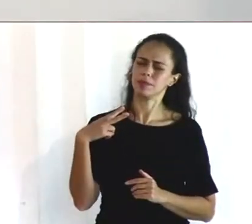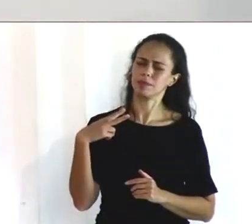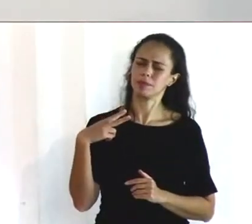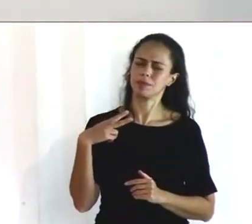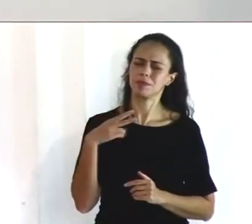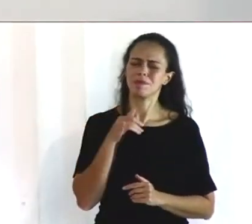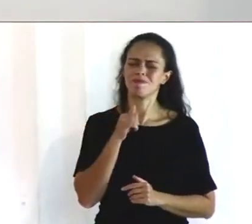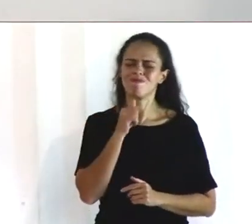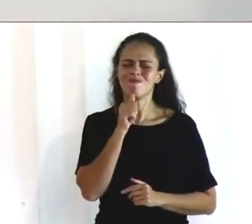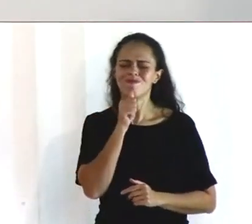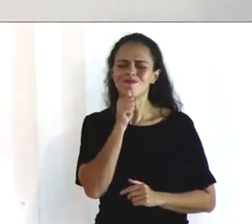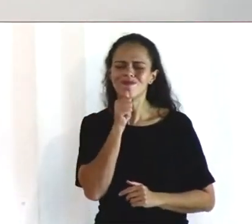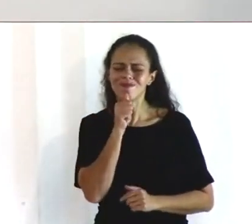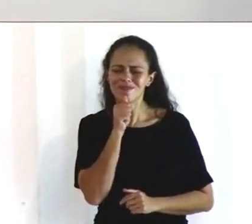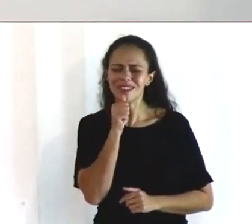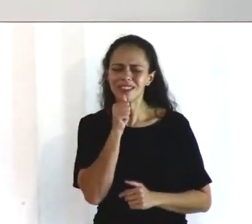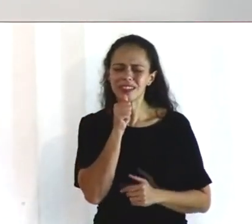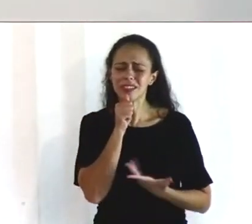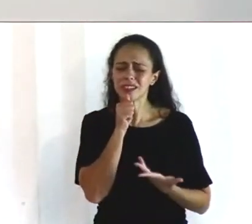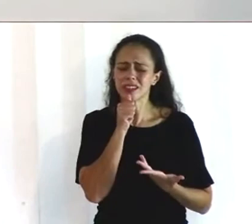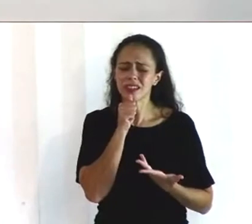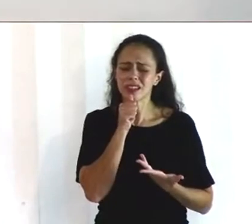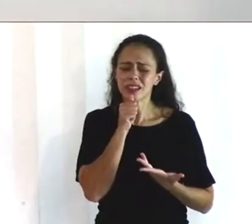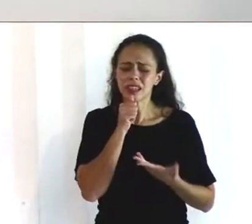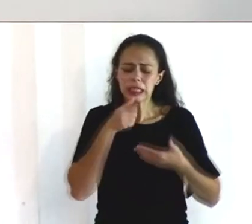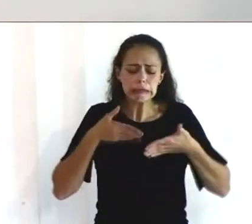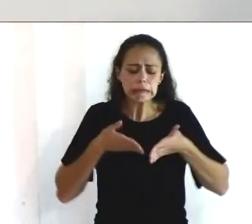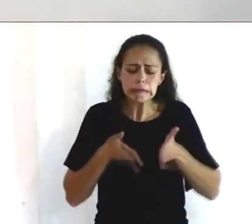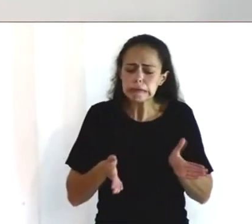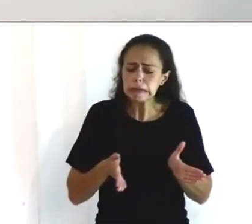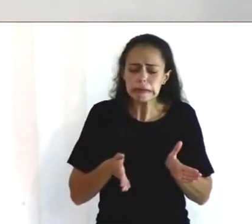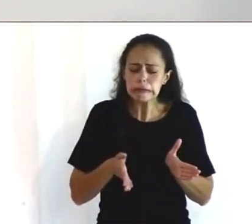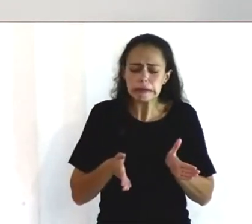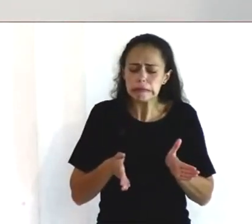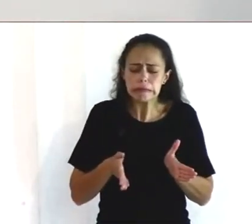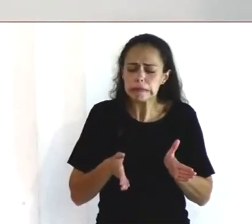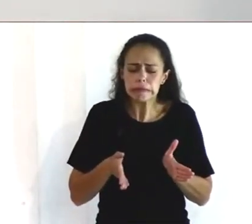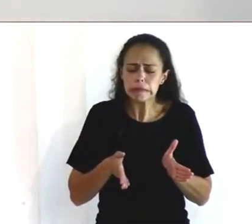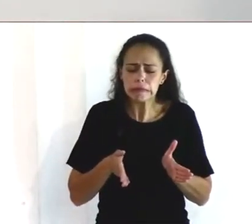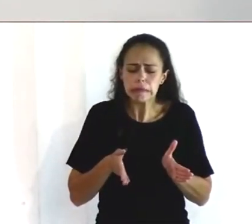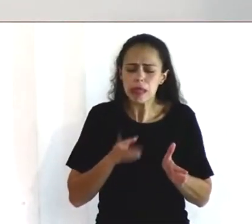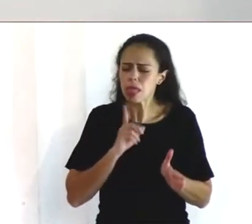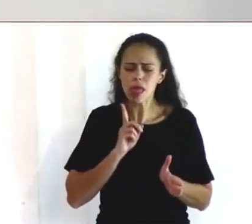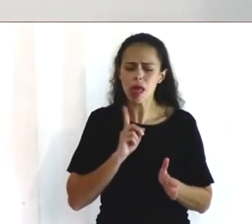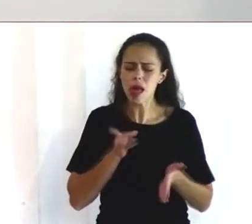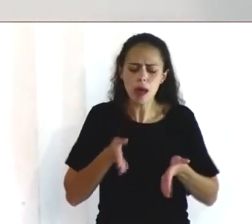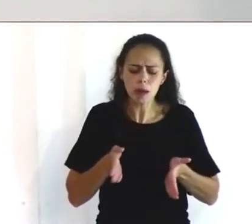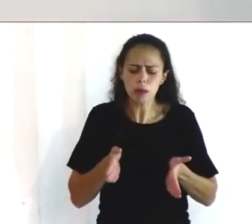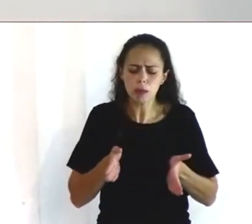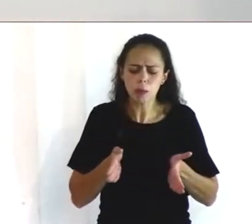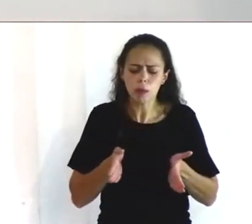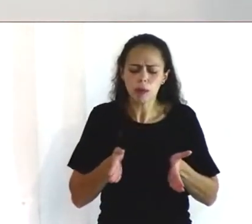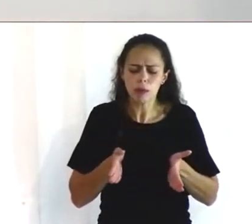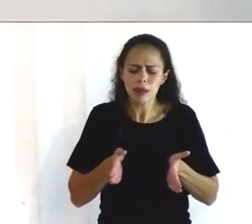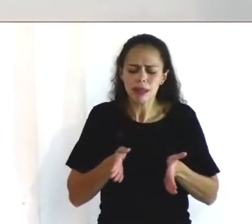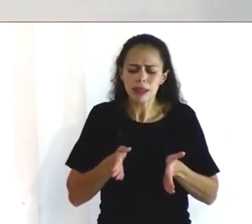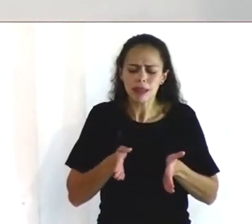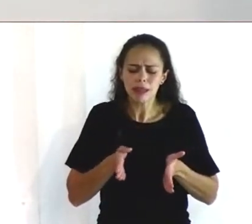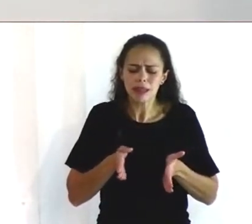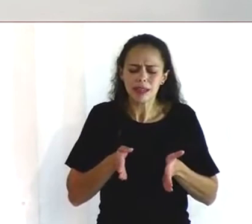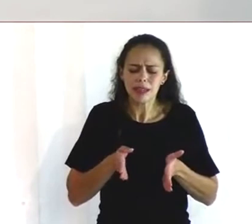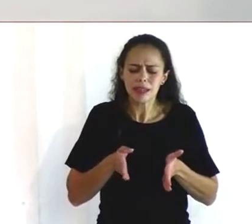ainda informes, quando ainda não tínhamos forma, fomos amados por Ti. O Senhor permitiu que